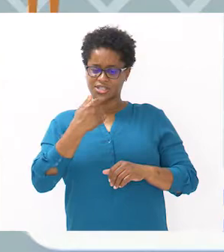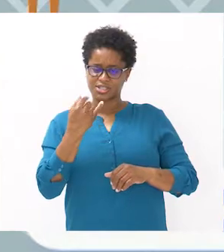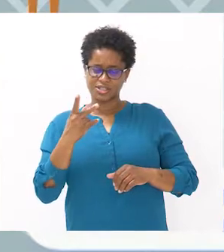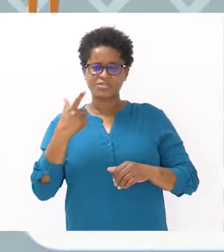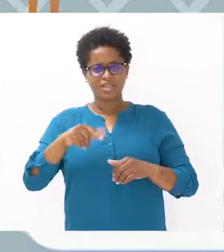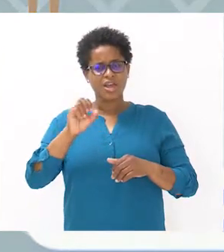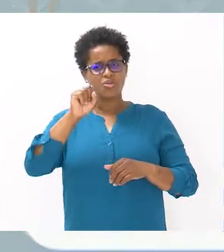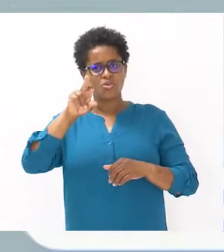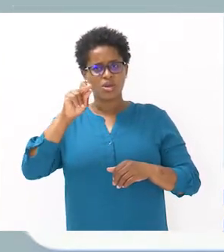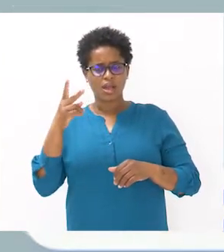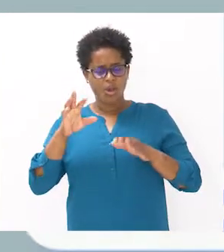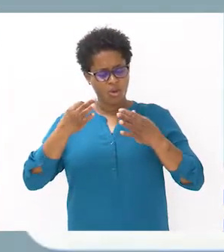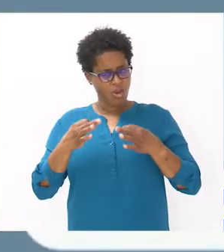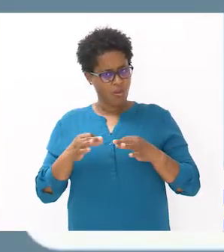normal.